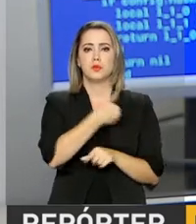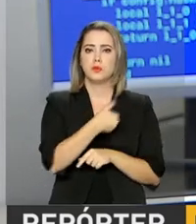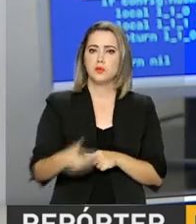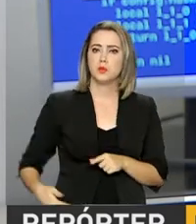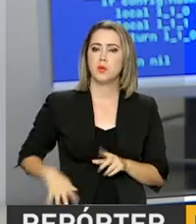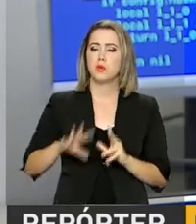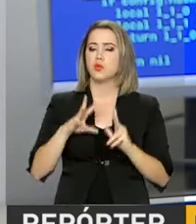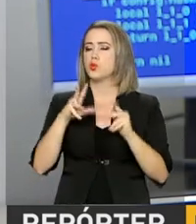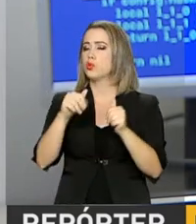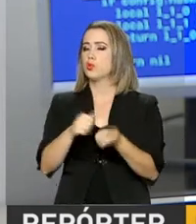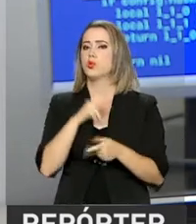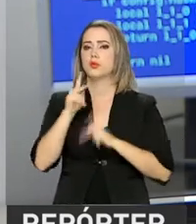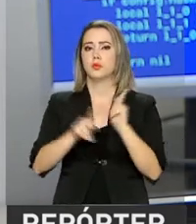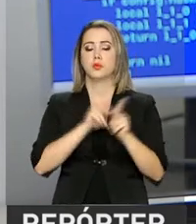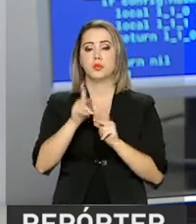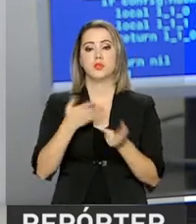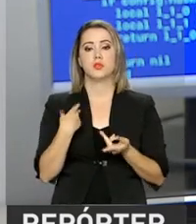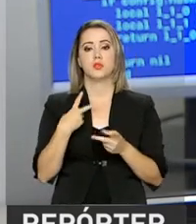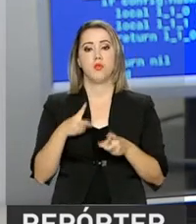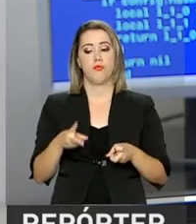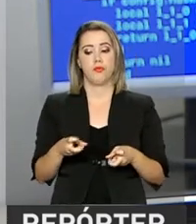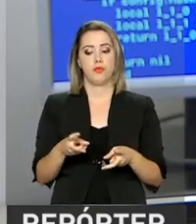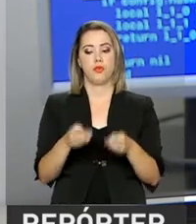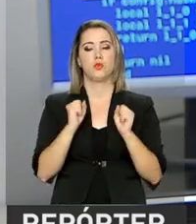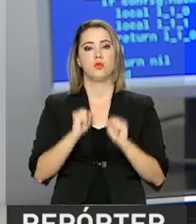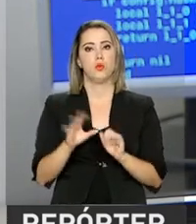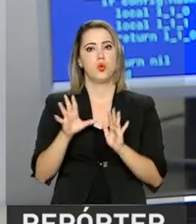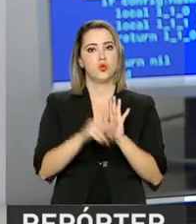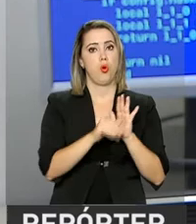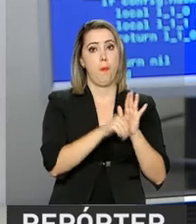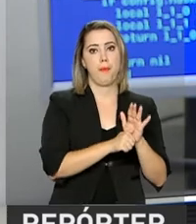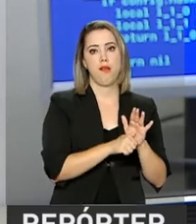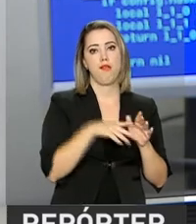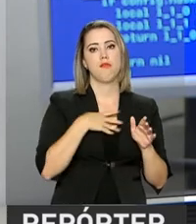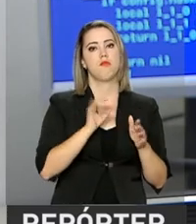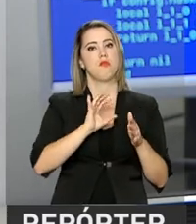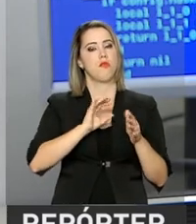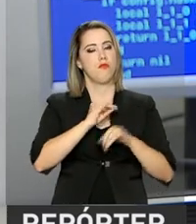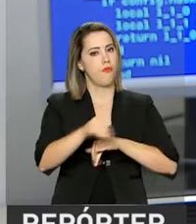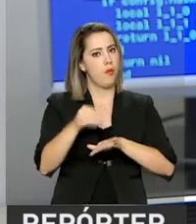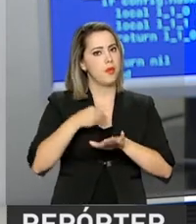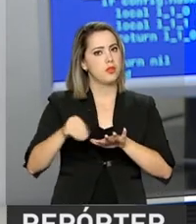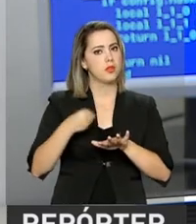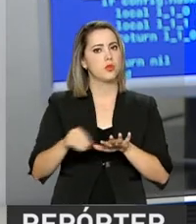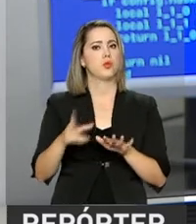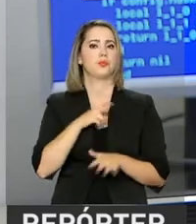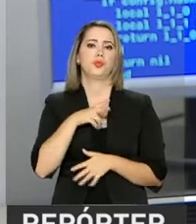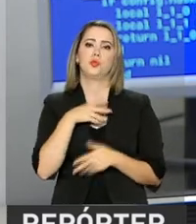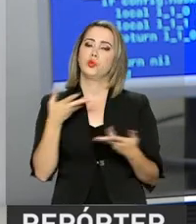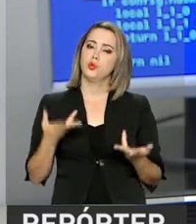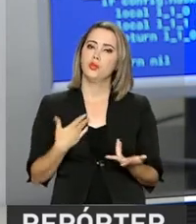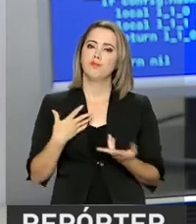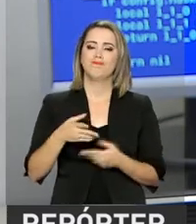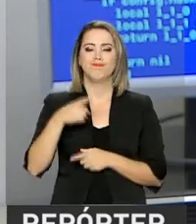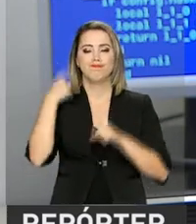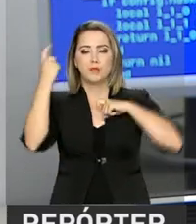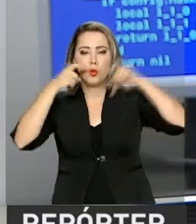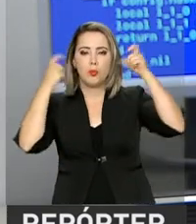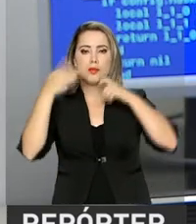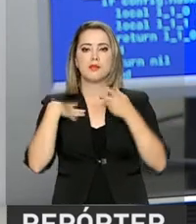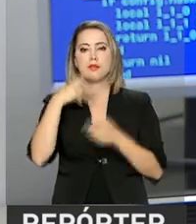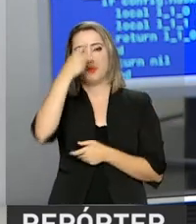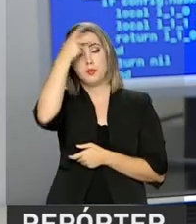mas de toda a população vírus podem roubar dados de computadores pessoais e trazer dor de cabeça para o cidadão